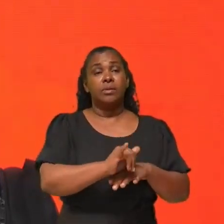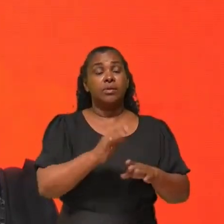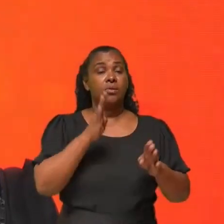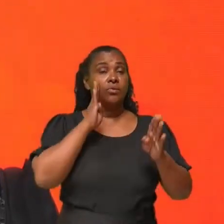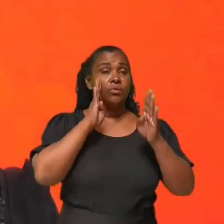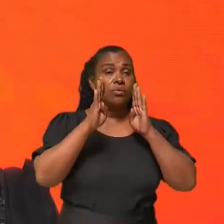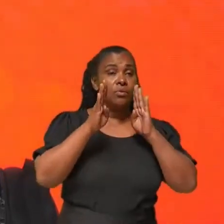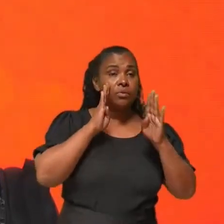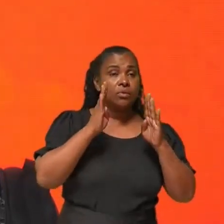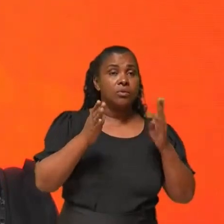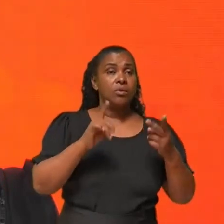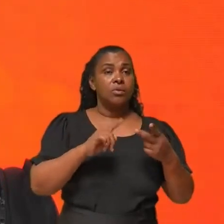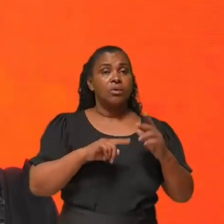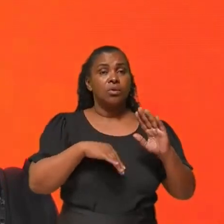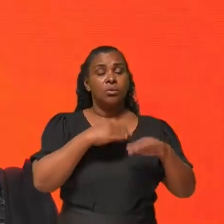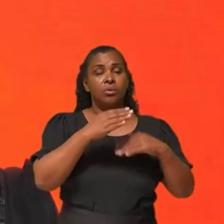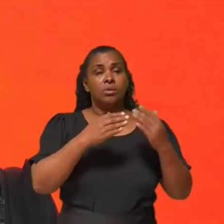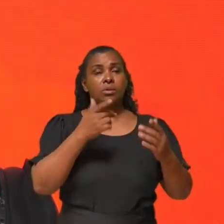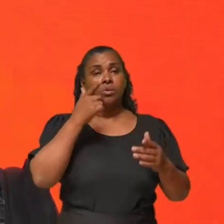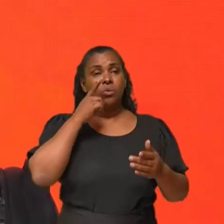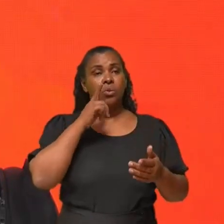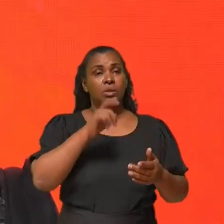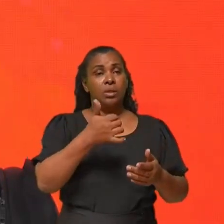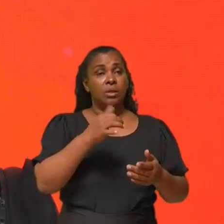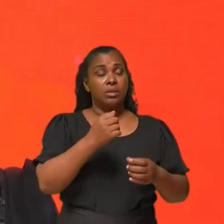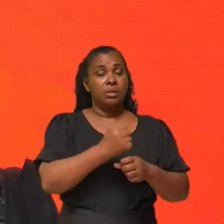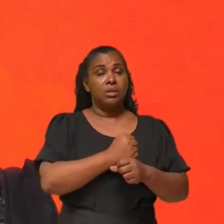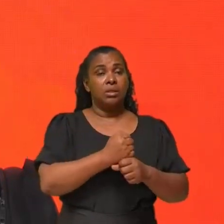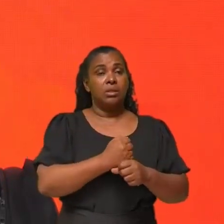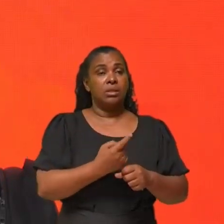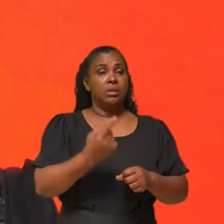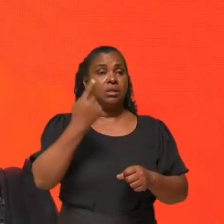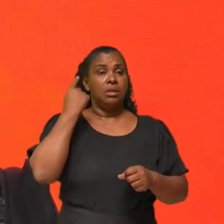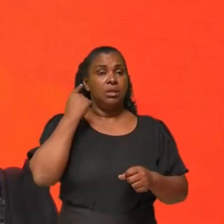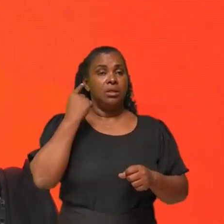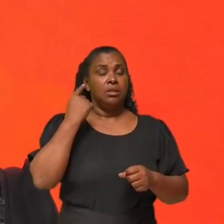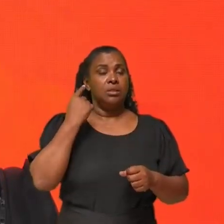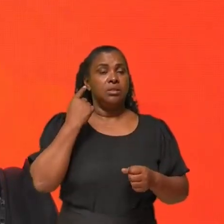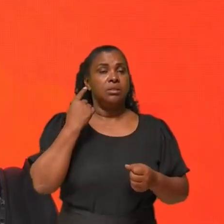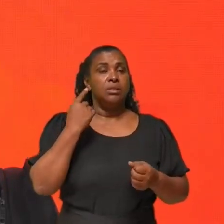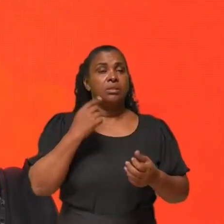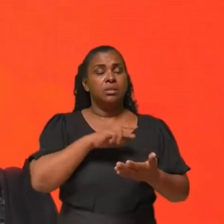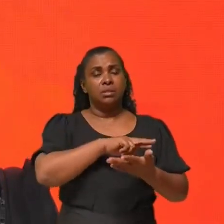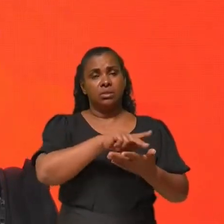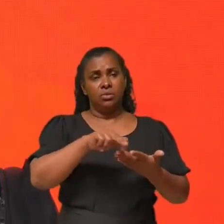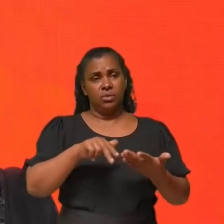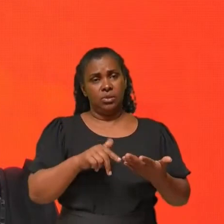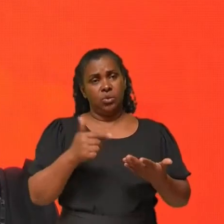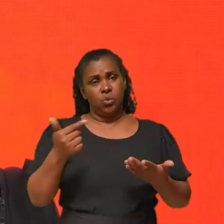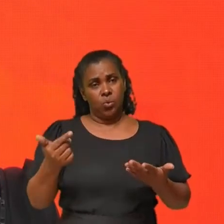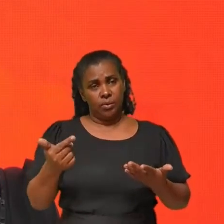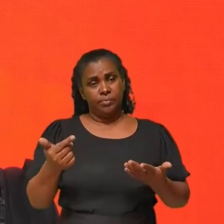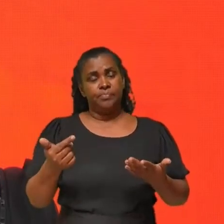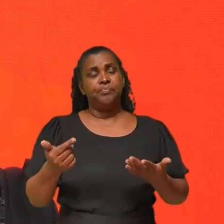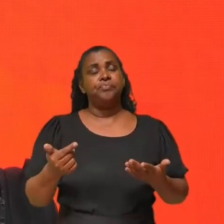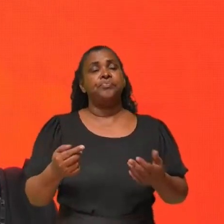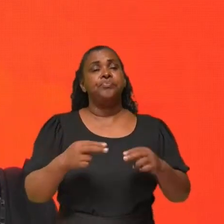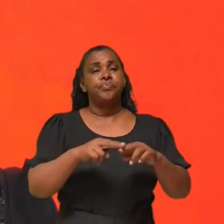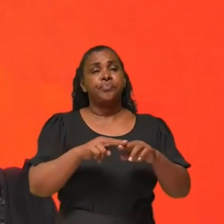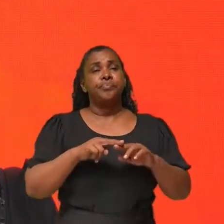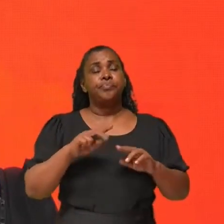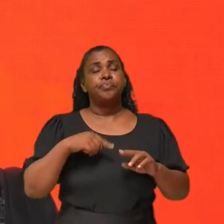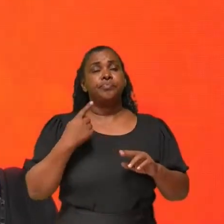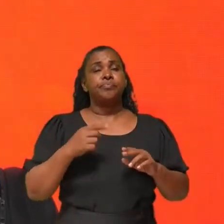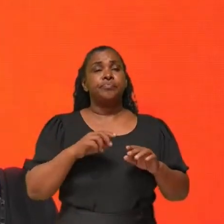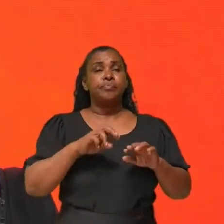anos atrás, nas revoluções coloridas, entre outras, né? Portanto, obviamente que nós temos distinções ainda entre esses grupos, alguns